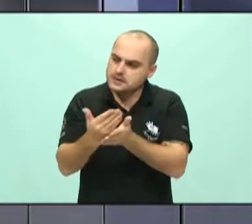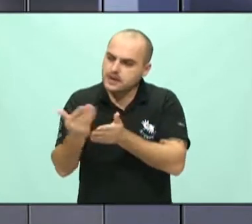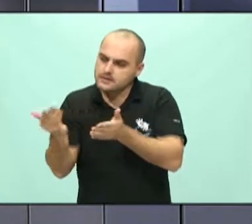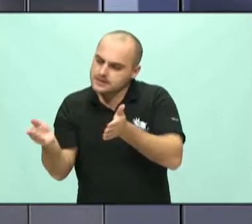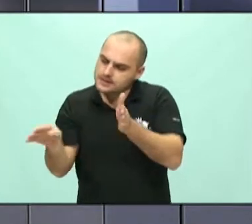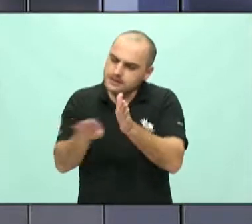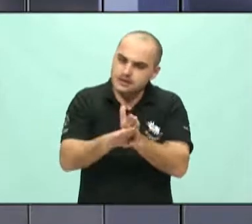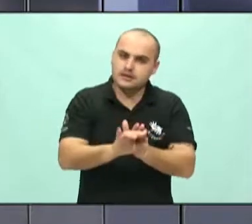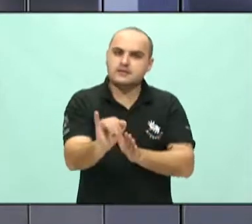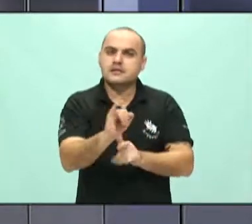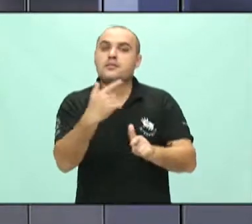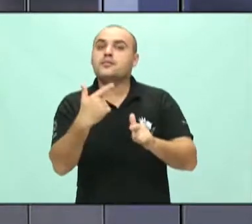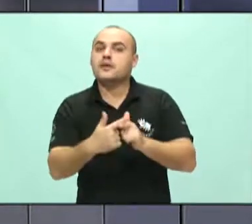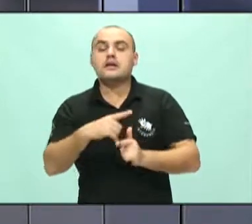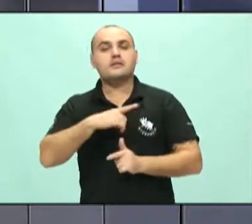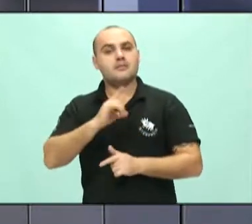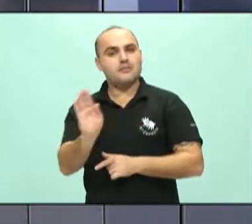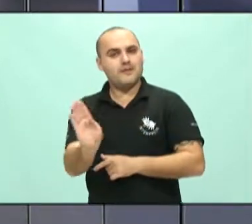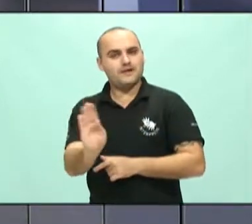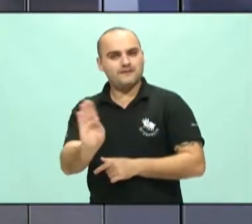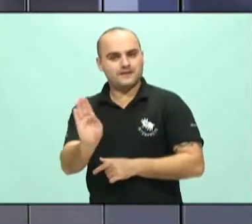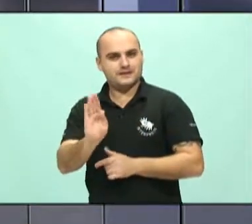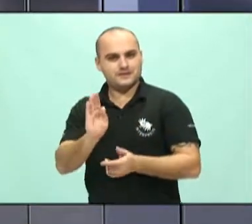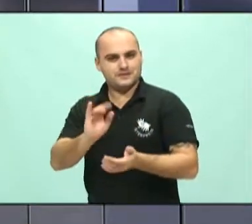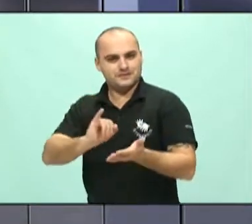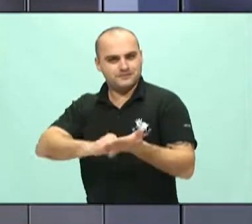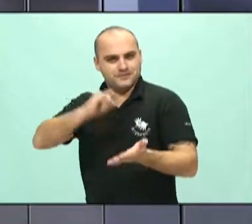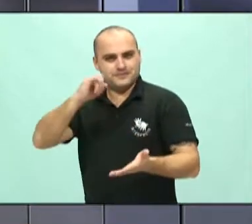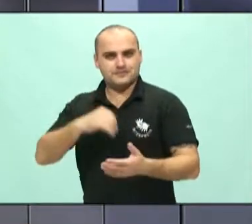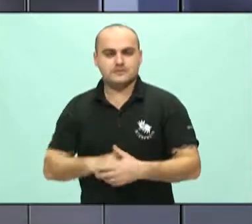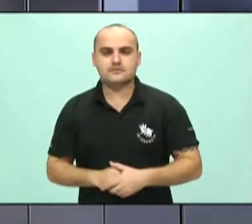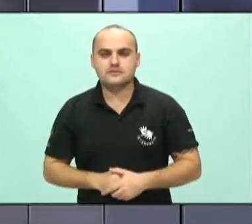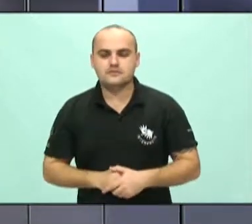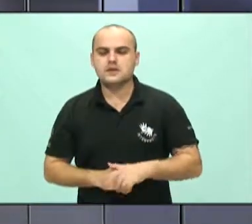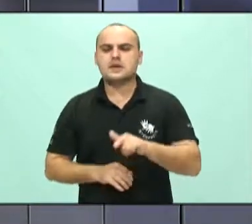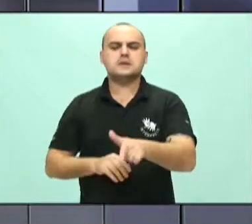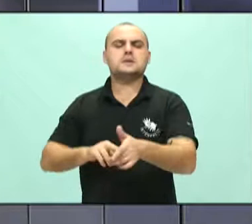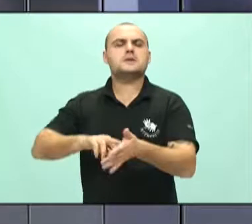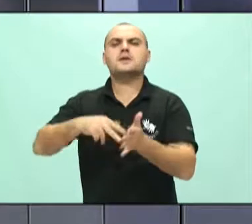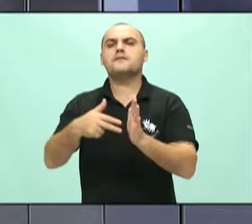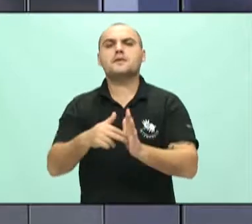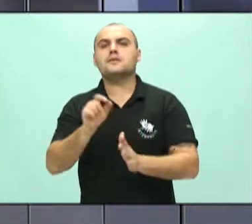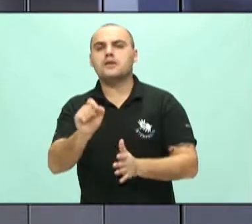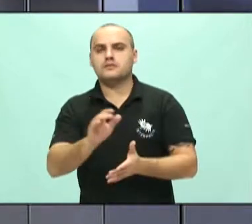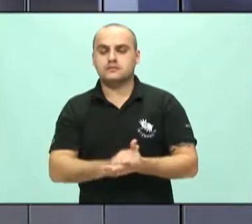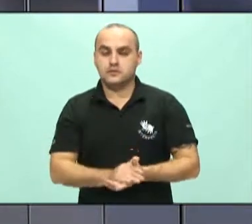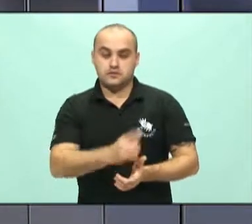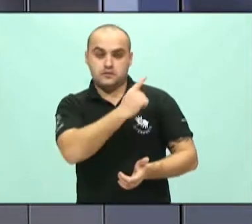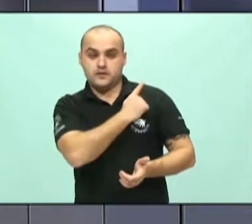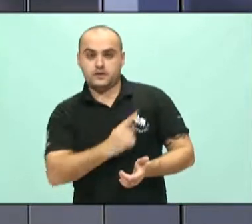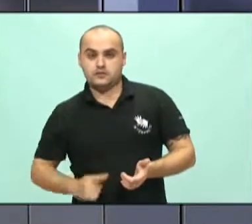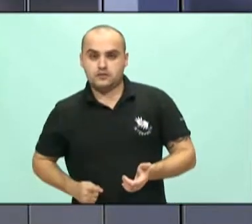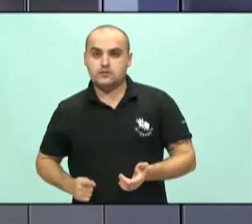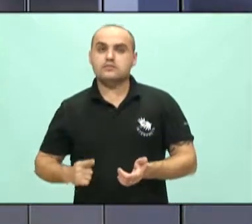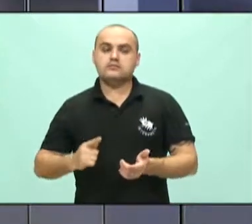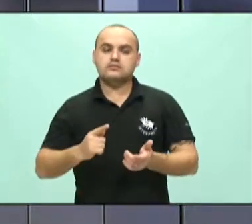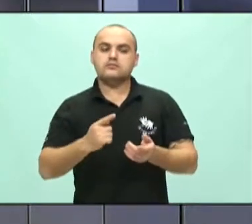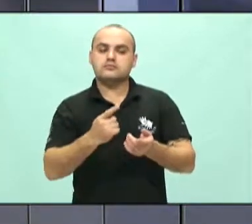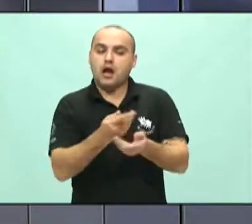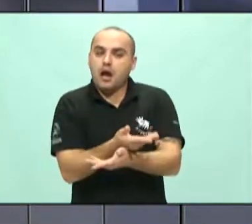em virtude dos benefícios fiscais, que eles são o quê? Eles são as condições que o governo dá para